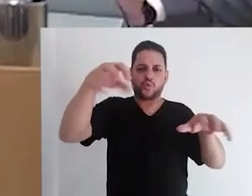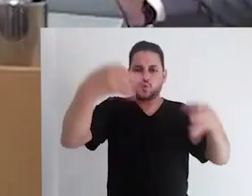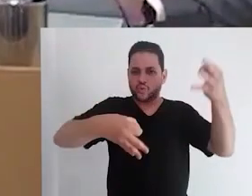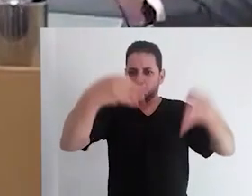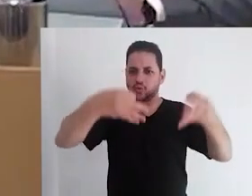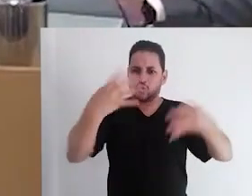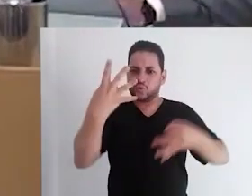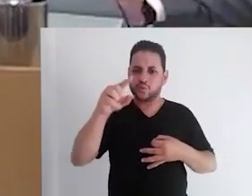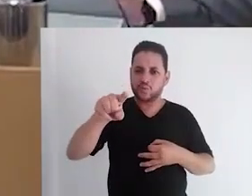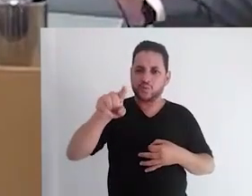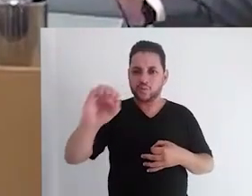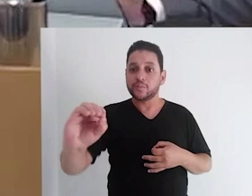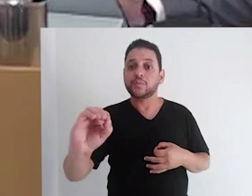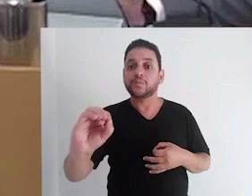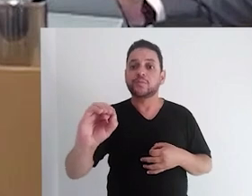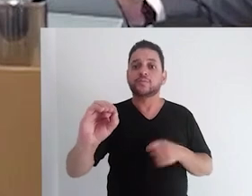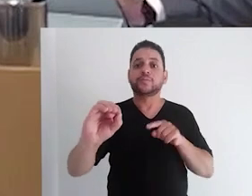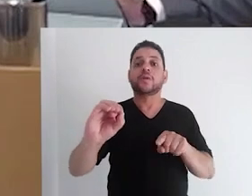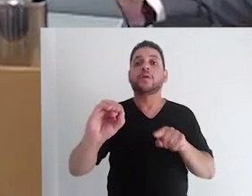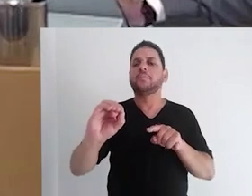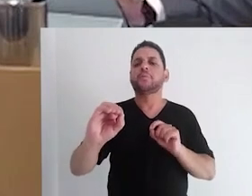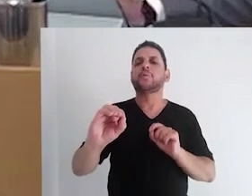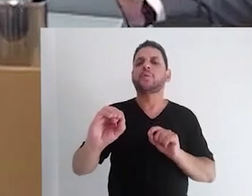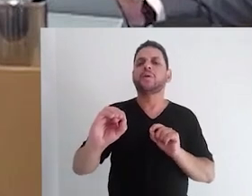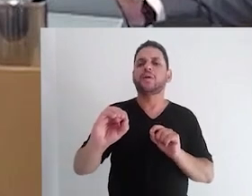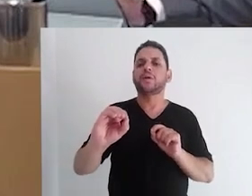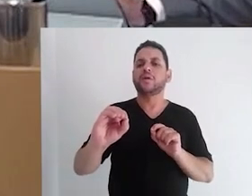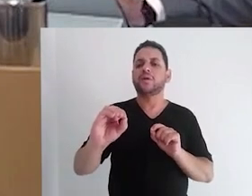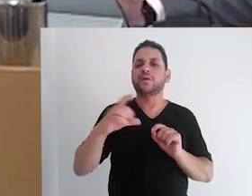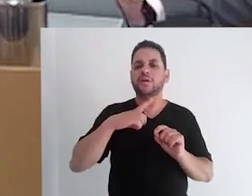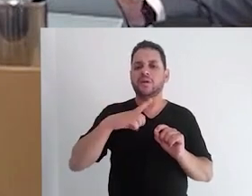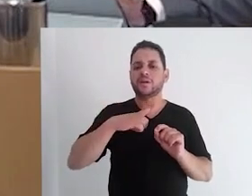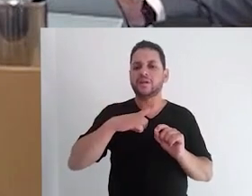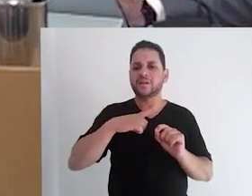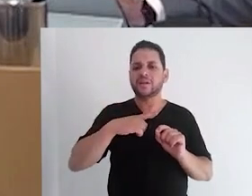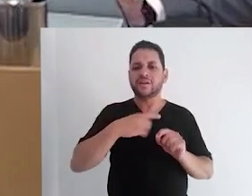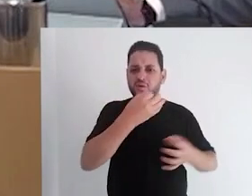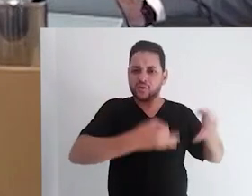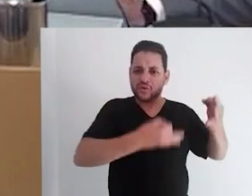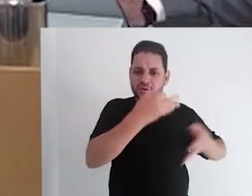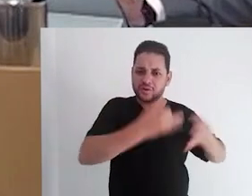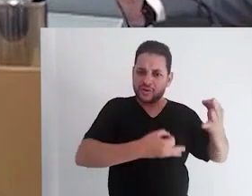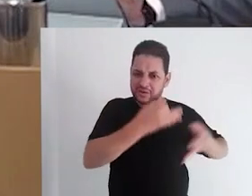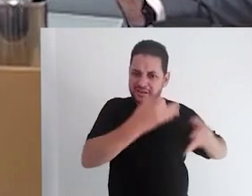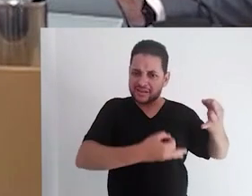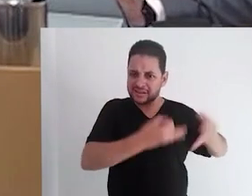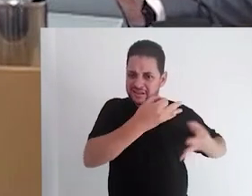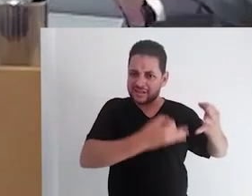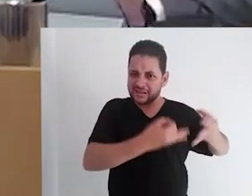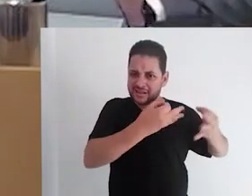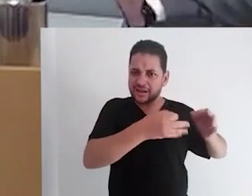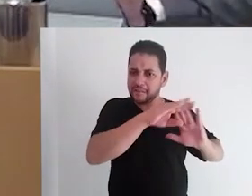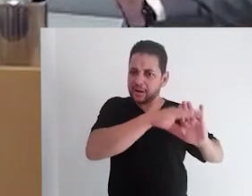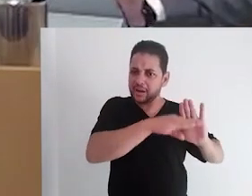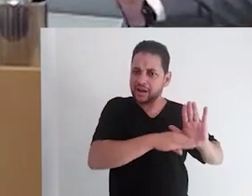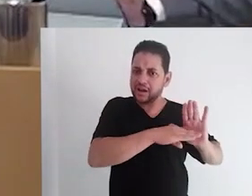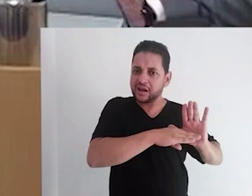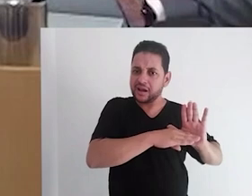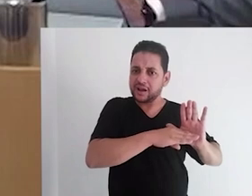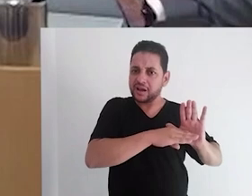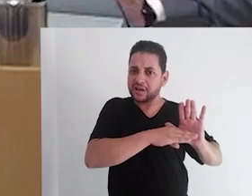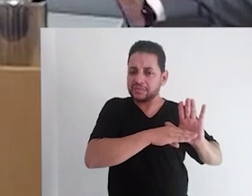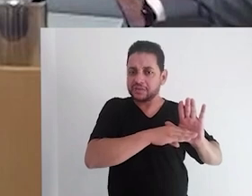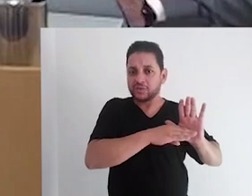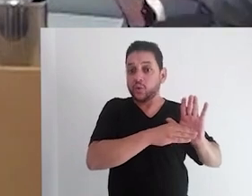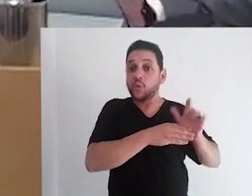não podem ser confundidos com a justiça 4.0. A justiça 4.0 foi um programa criado pelo Conselho Nacional de Justiça